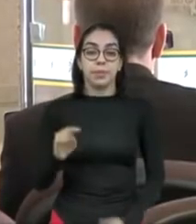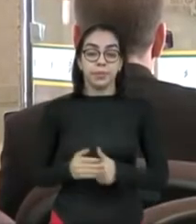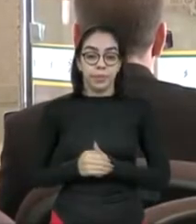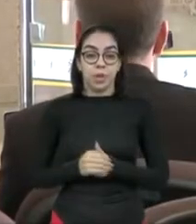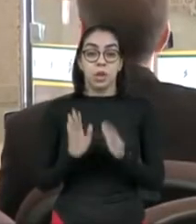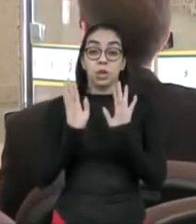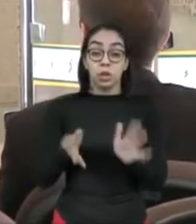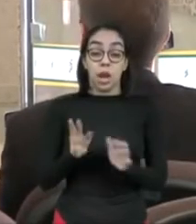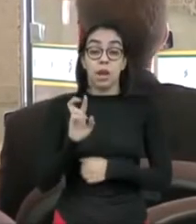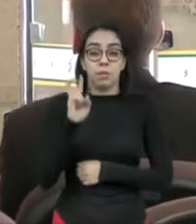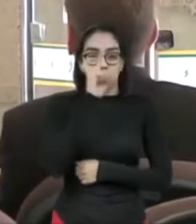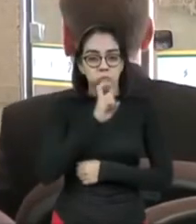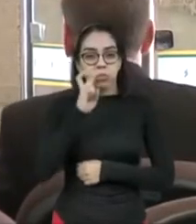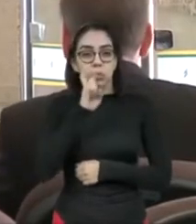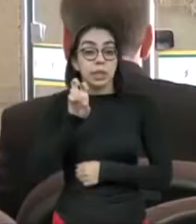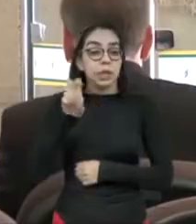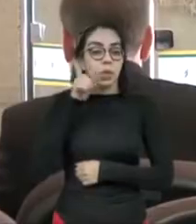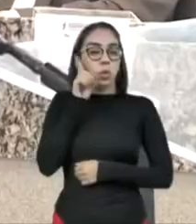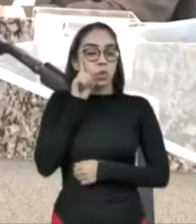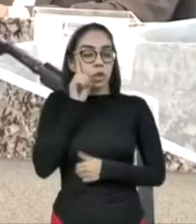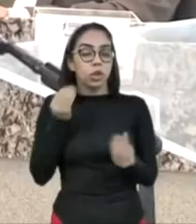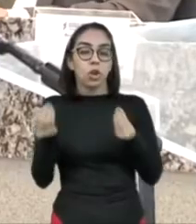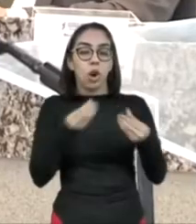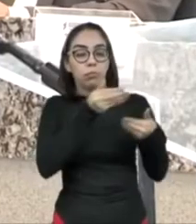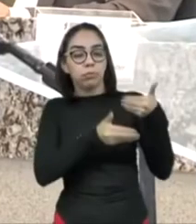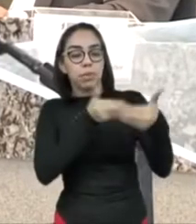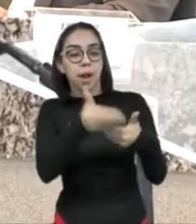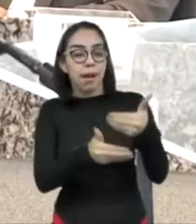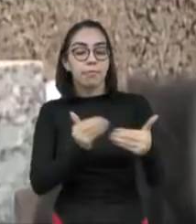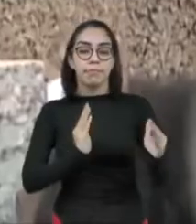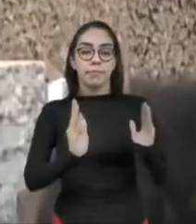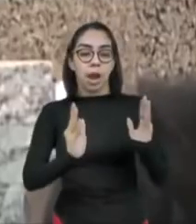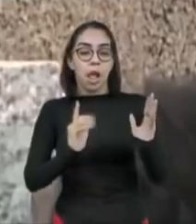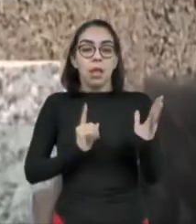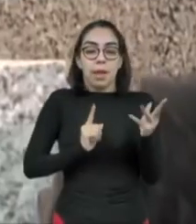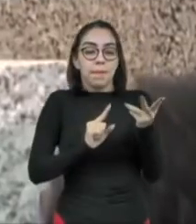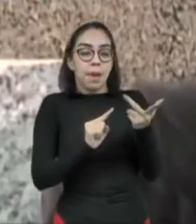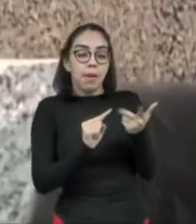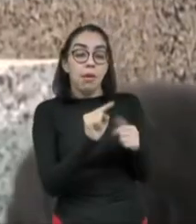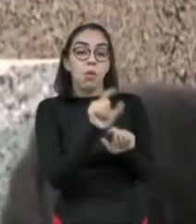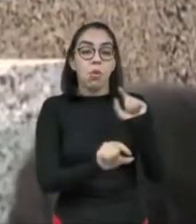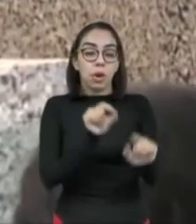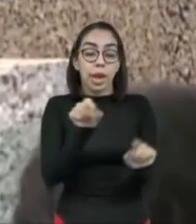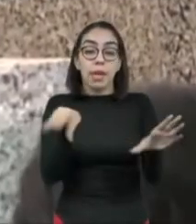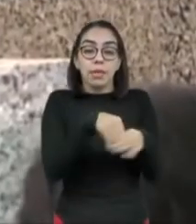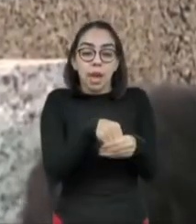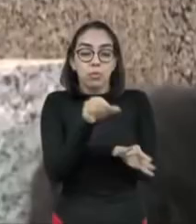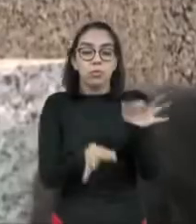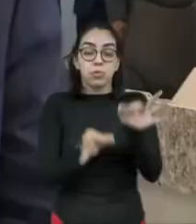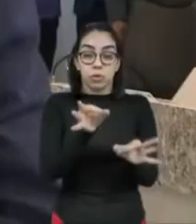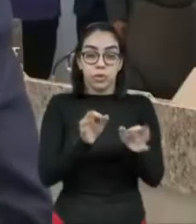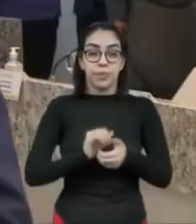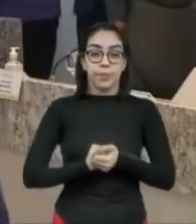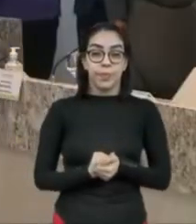acompanhou durante 5 dias a movimentação processual, prazos, serviços e procedimentos judiciários e